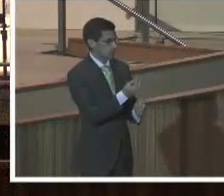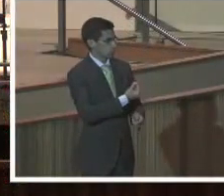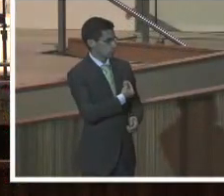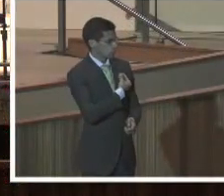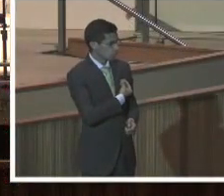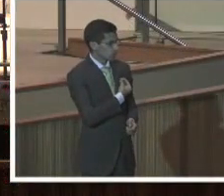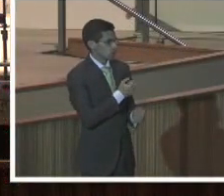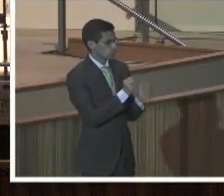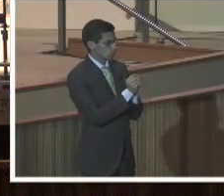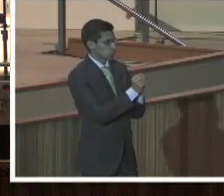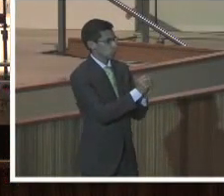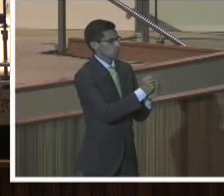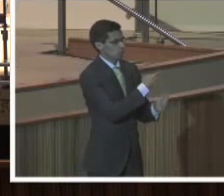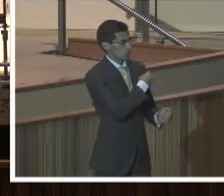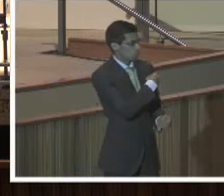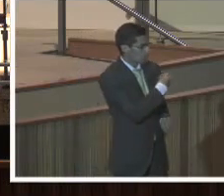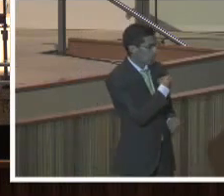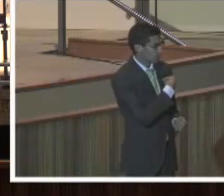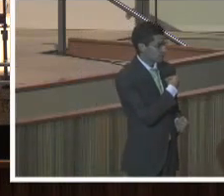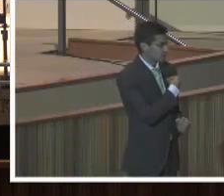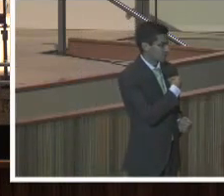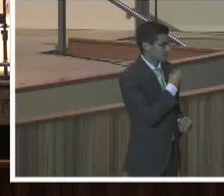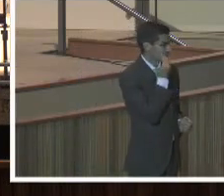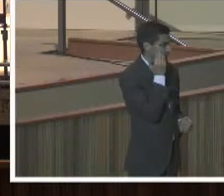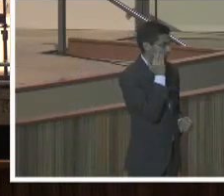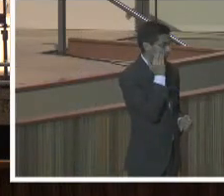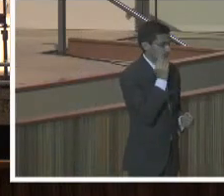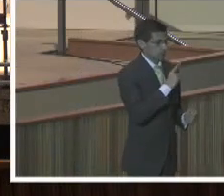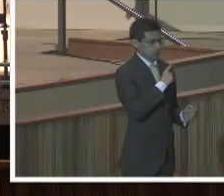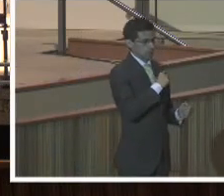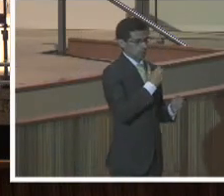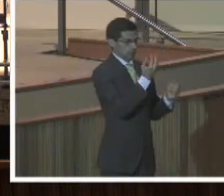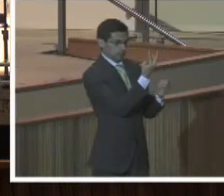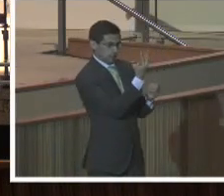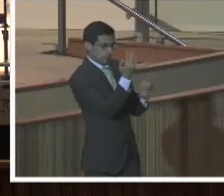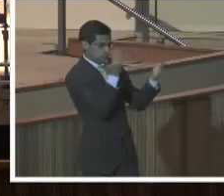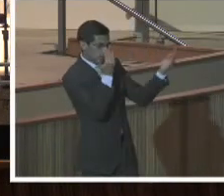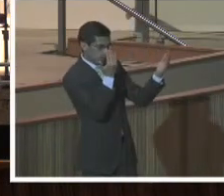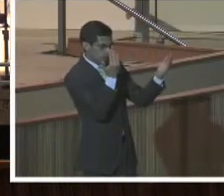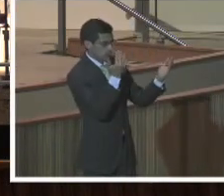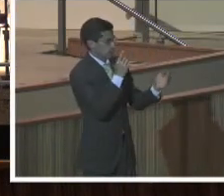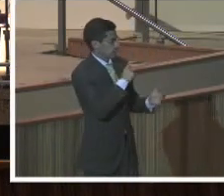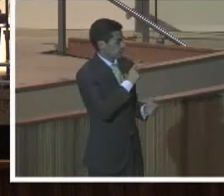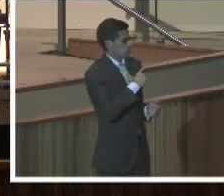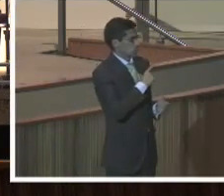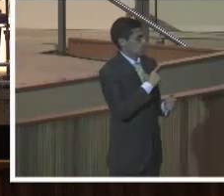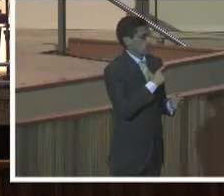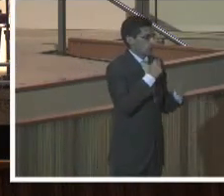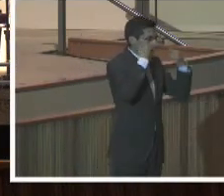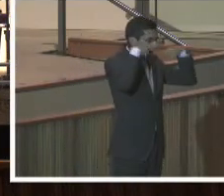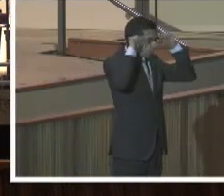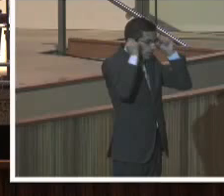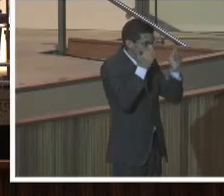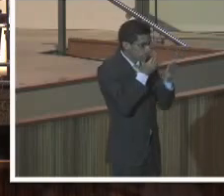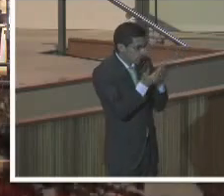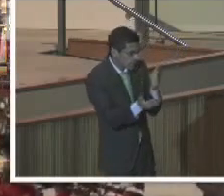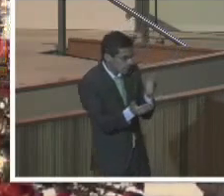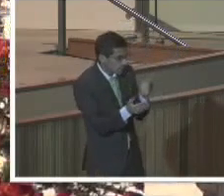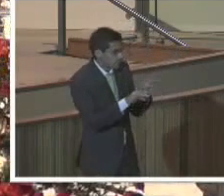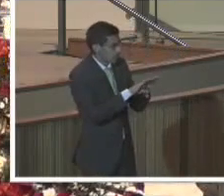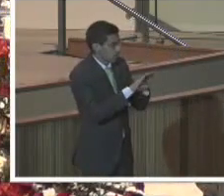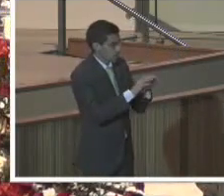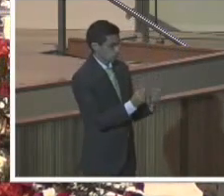propor 3 parábolas. A primeira parábola da ovelha perdida, a segunda da dracma perdida, a terceira do filho perdido.